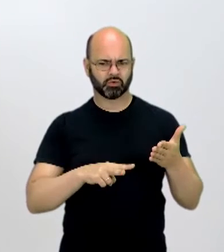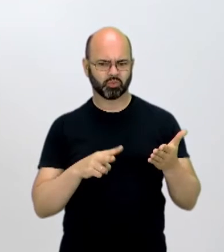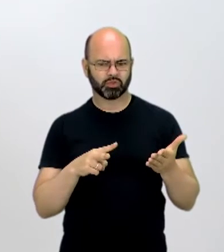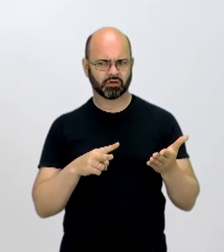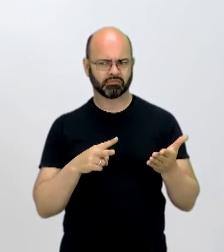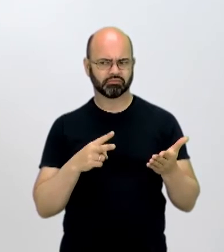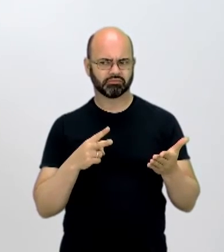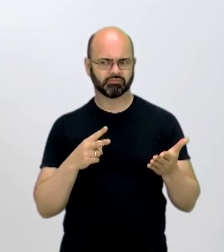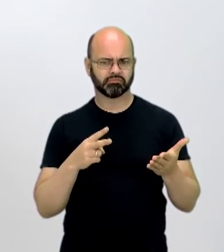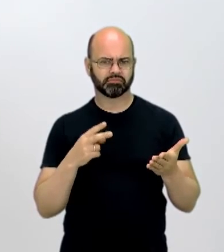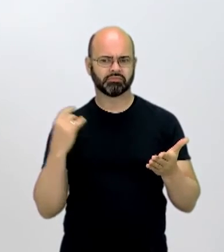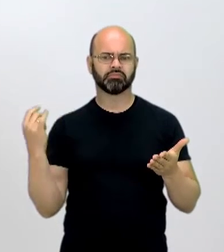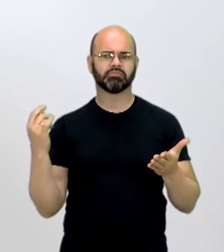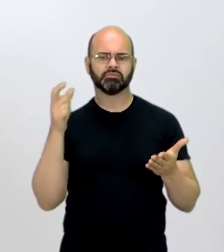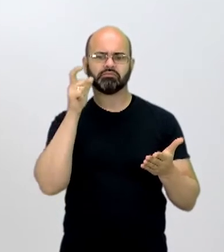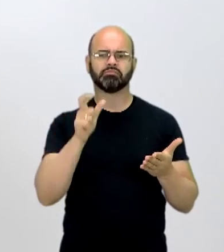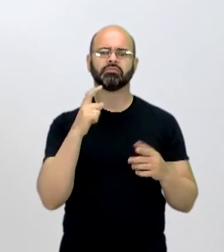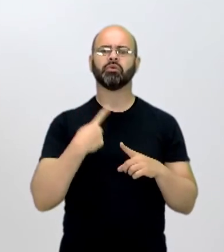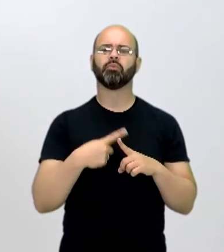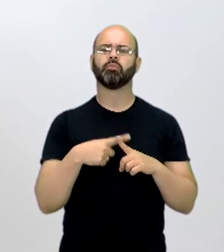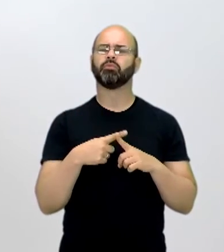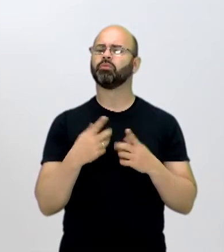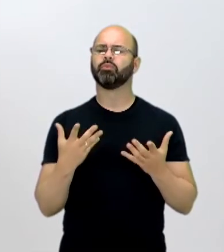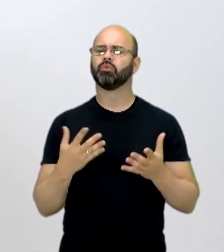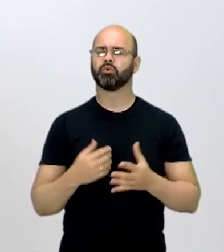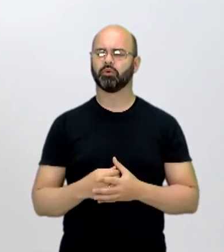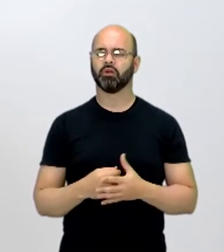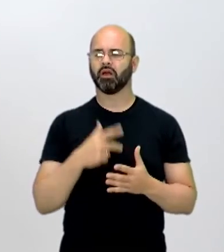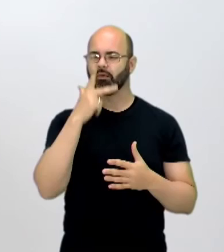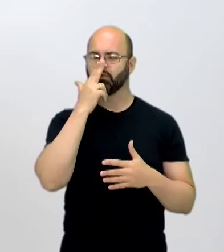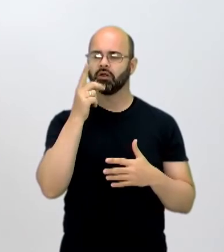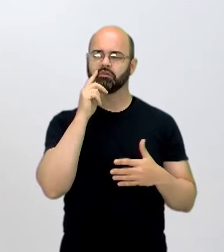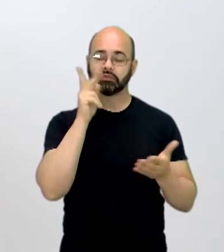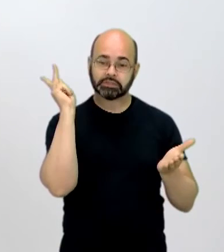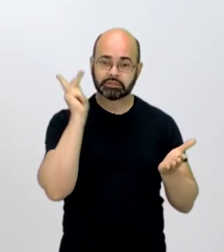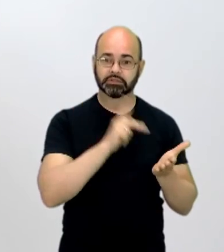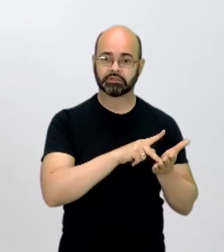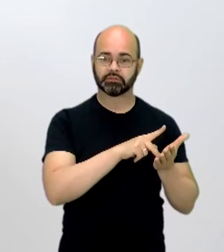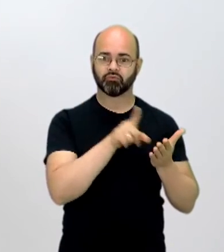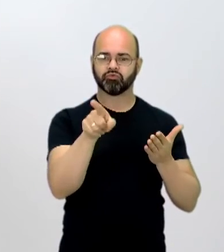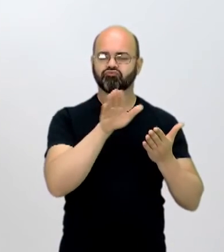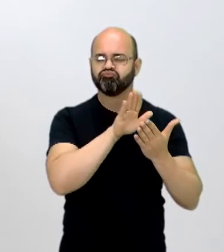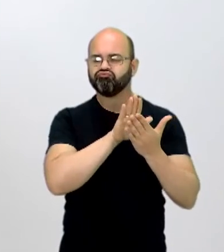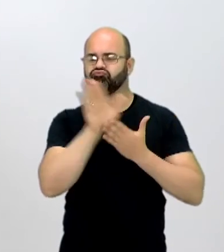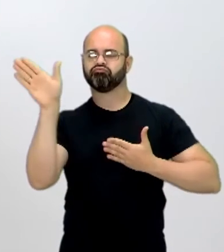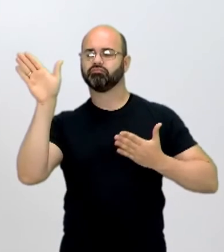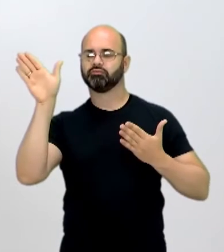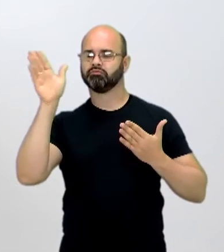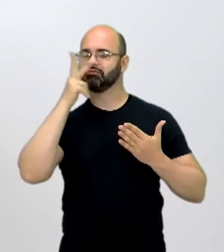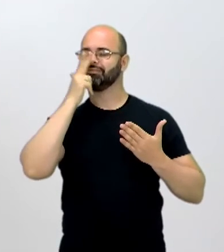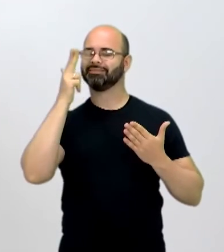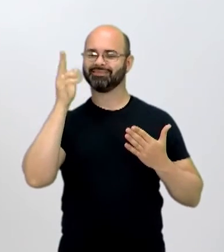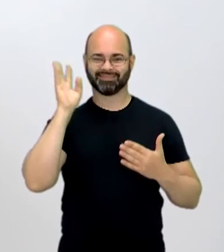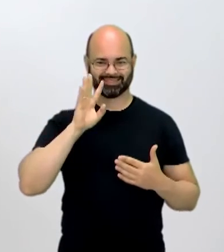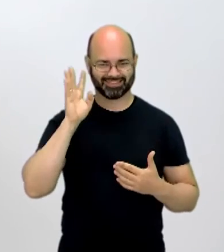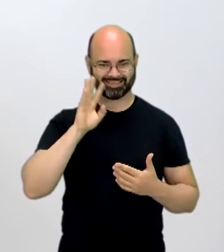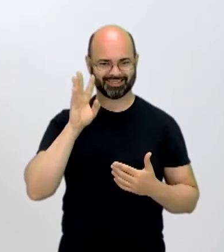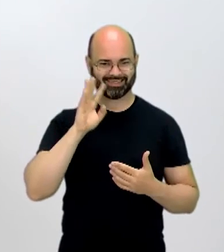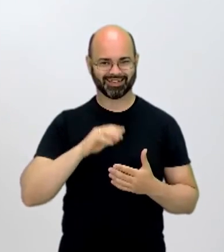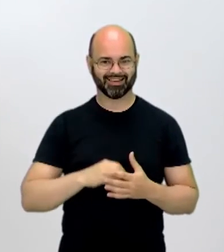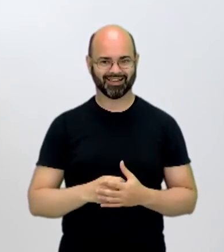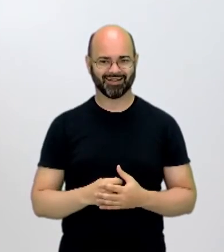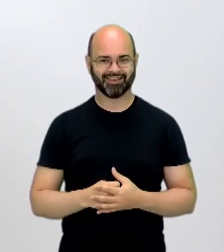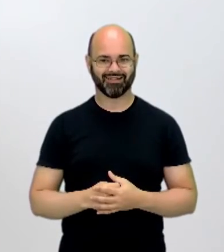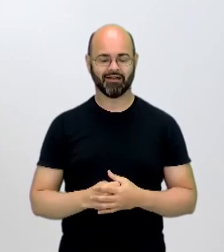Esse fato de você conseguir escapar da realidade é muito legal. Então, escapando da